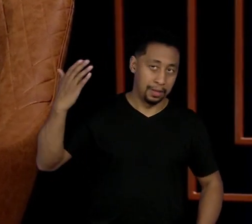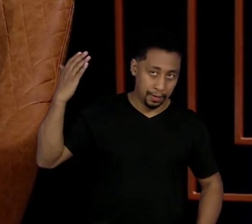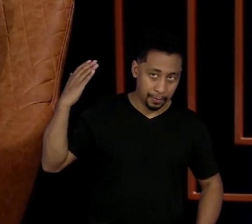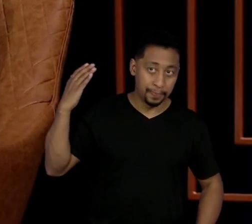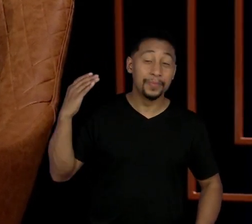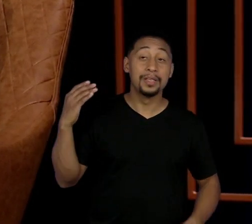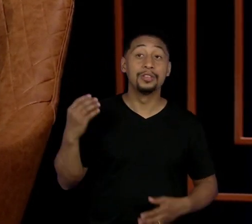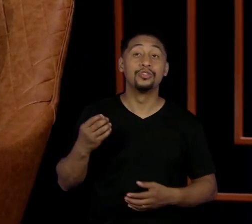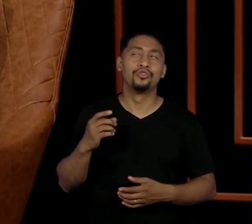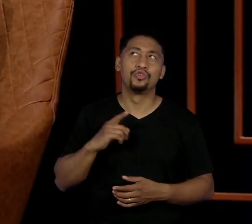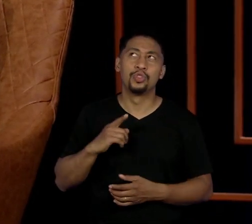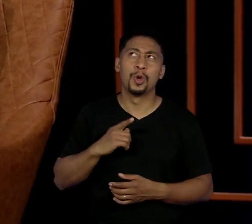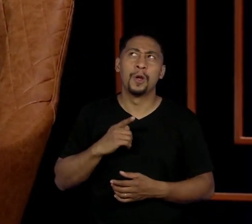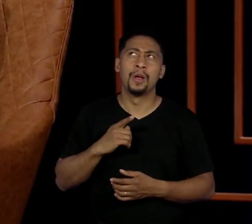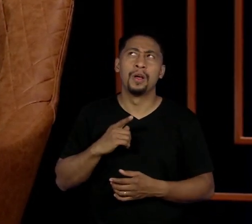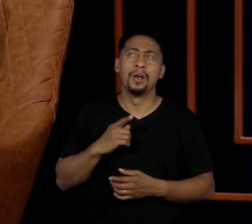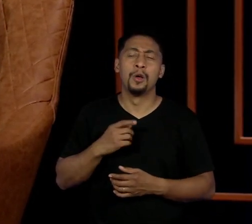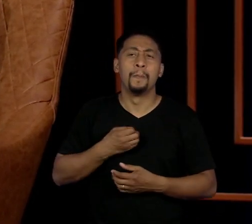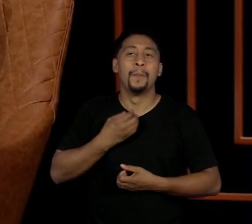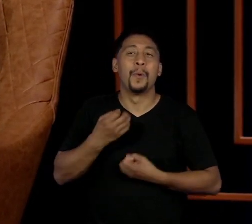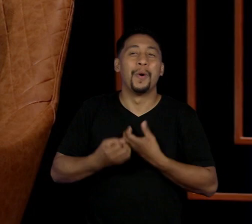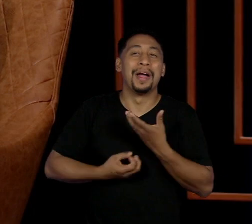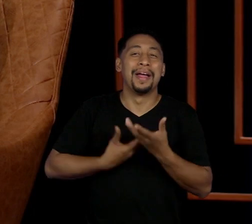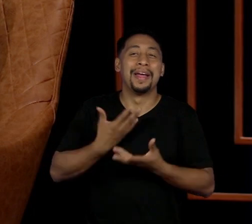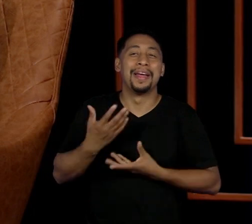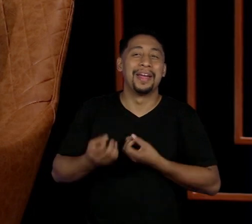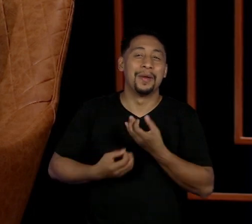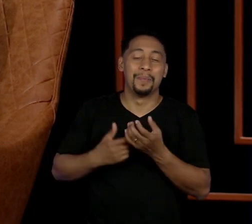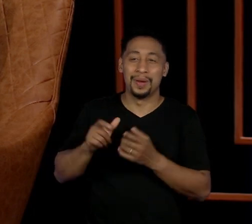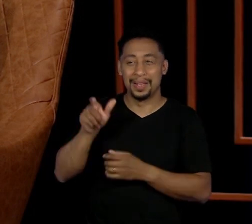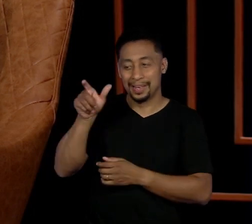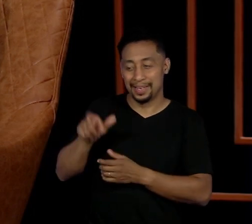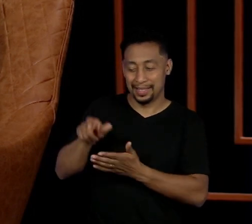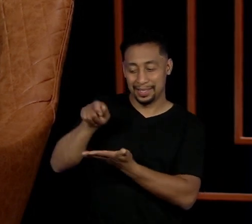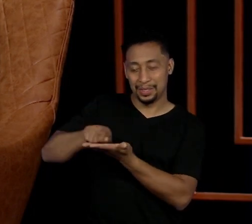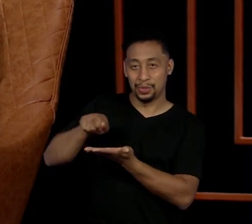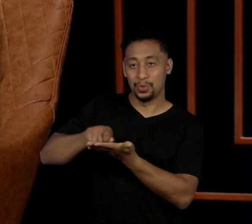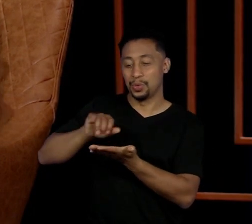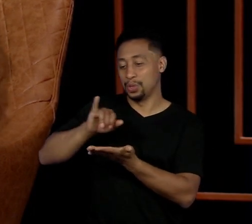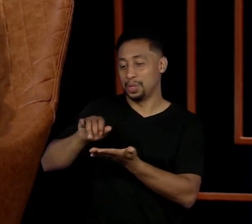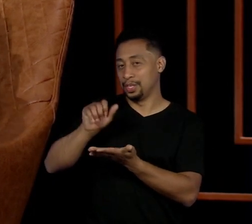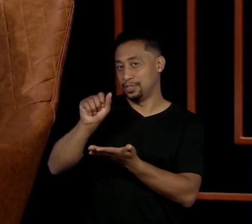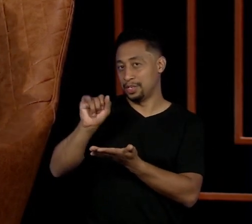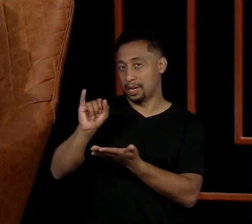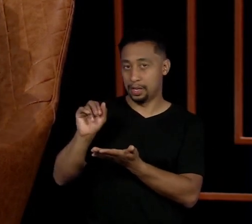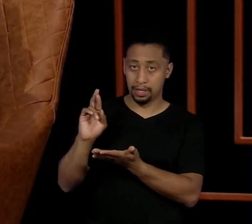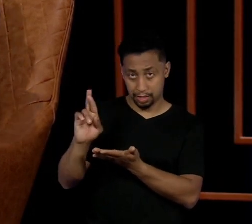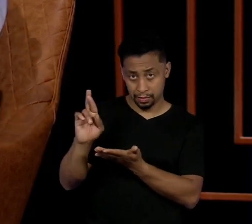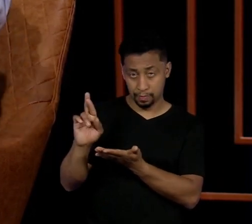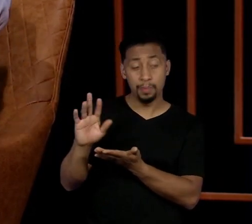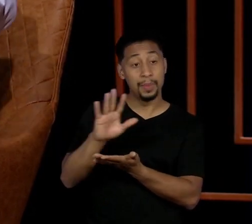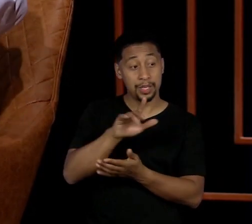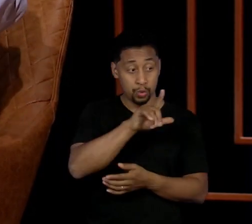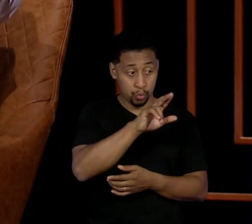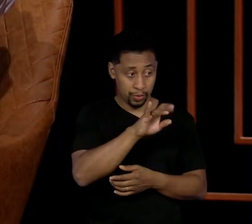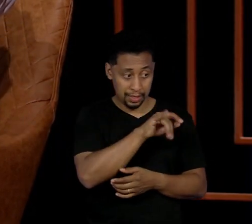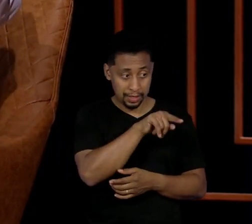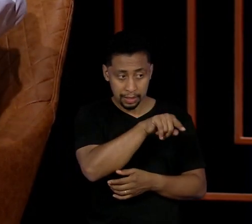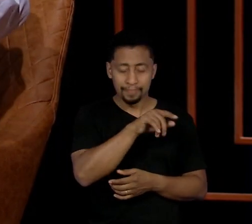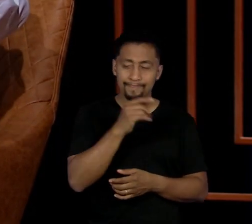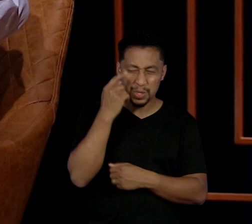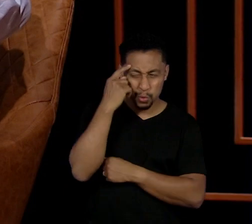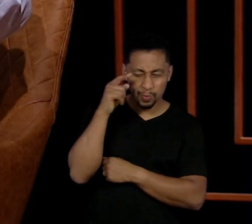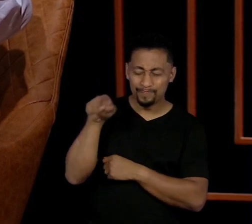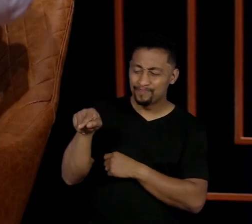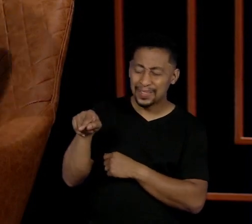do Jarry, o autor, Alfred Jarry, que Luiz Antônio queria que alguém musicasse. Cazuza estava começando com o